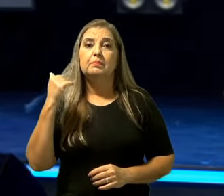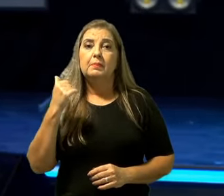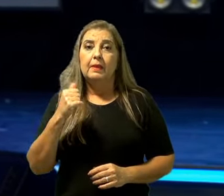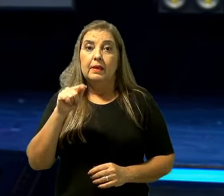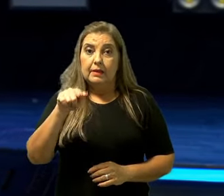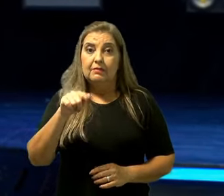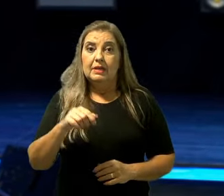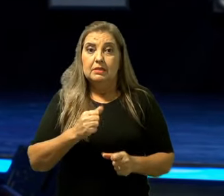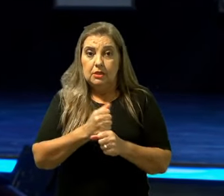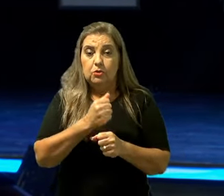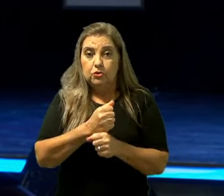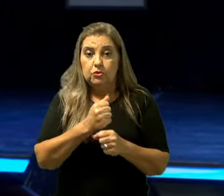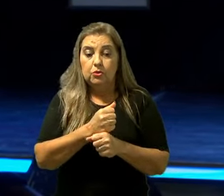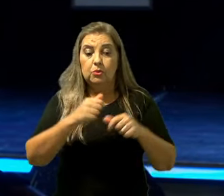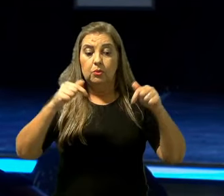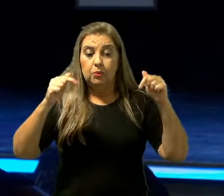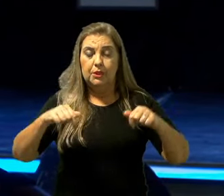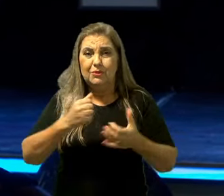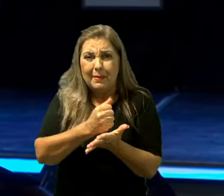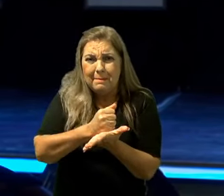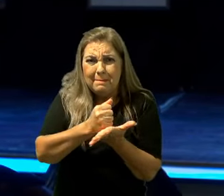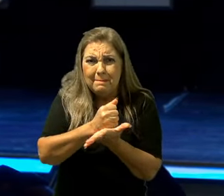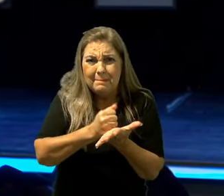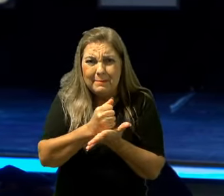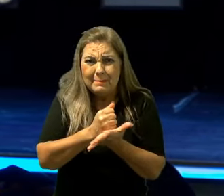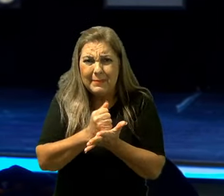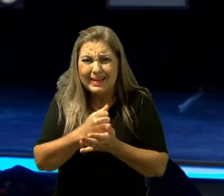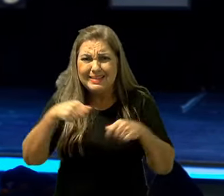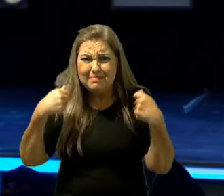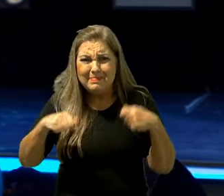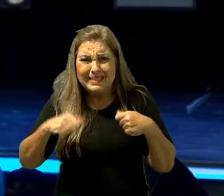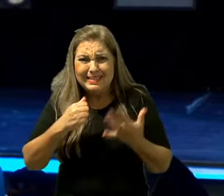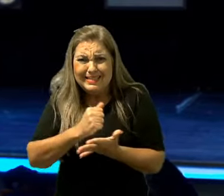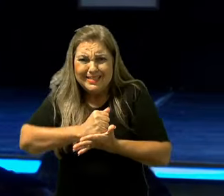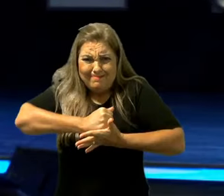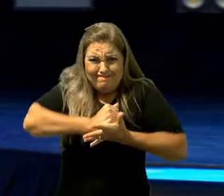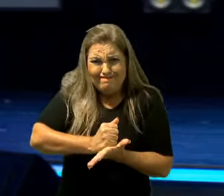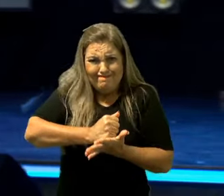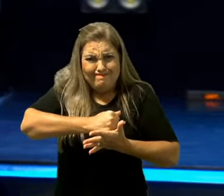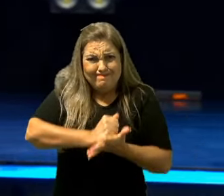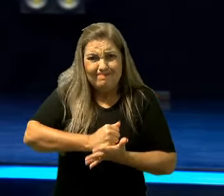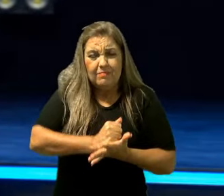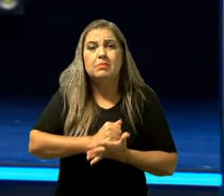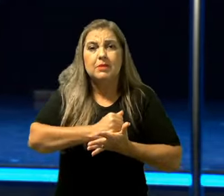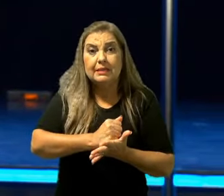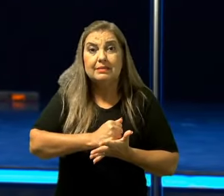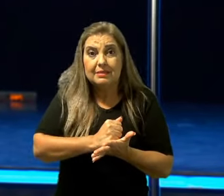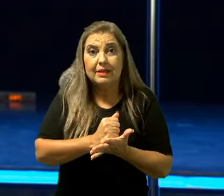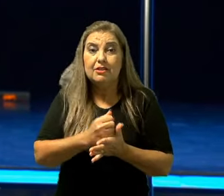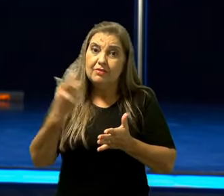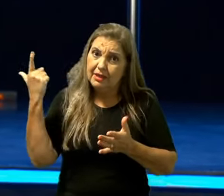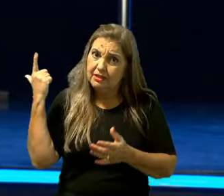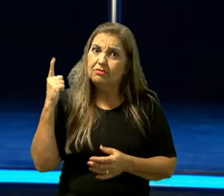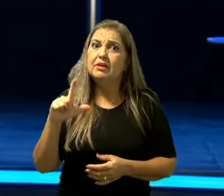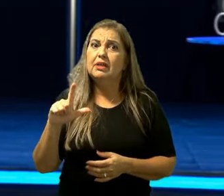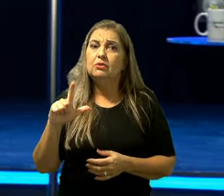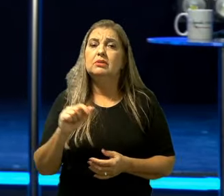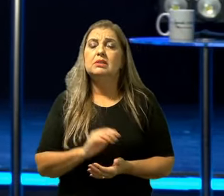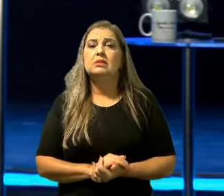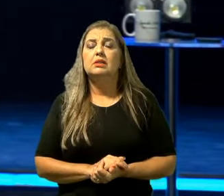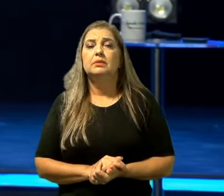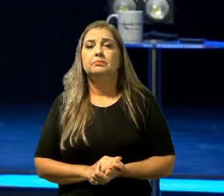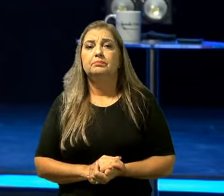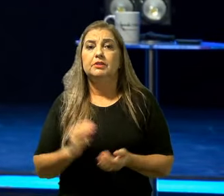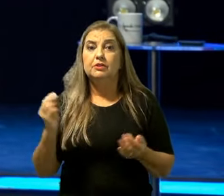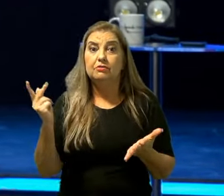aquilo que vai ser construído, a base precisa suportar o peso daquilo que vai acontecer. Então talvez você